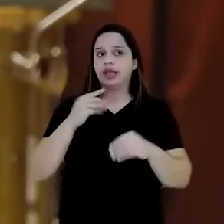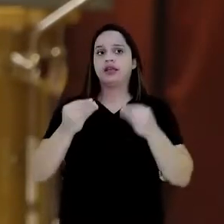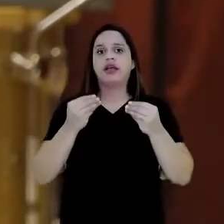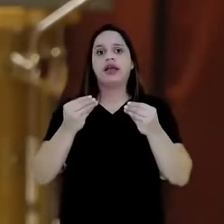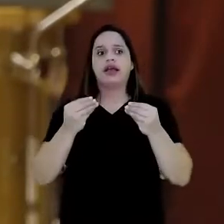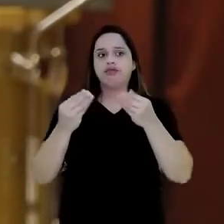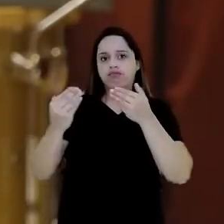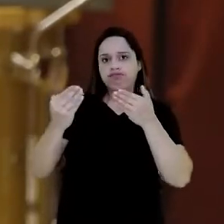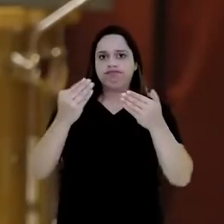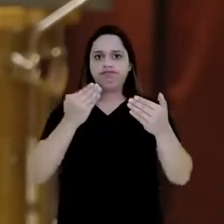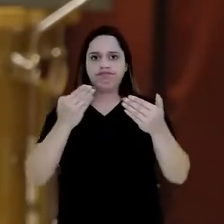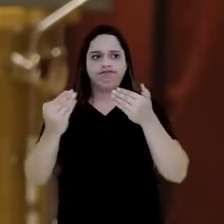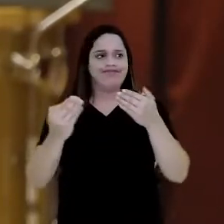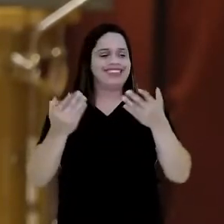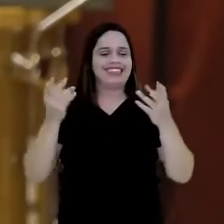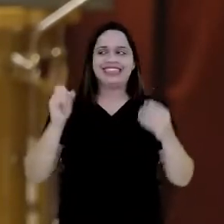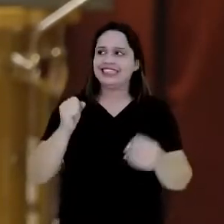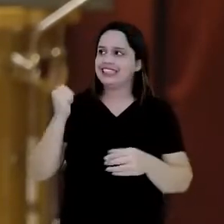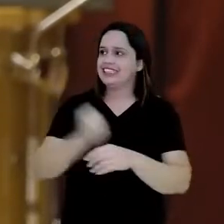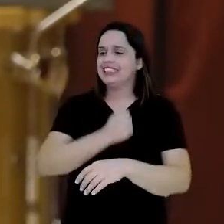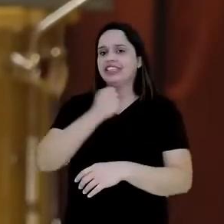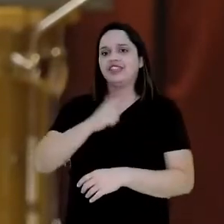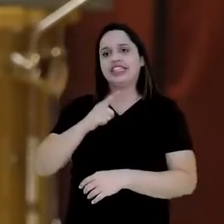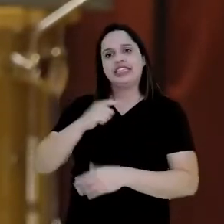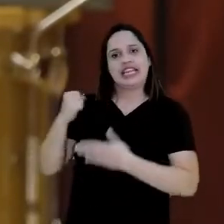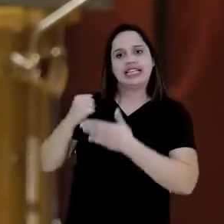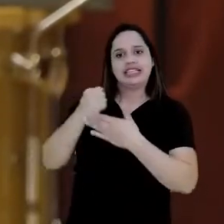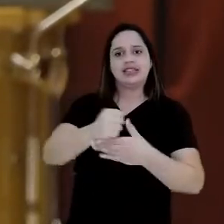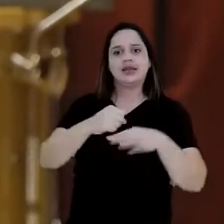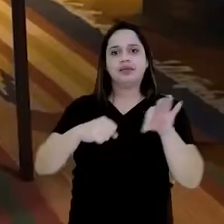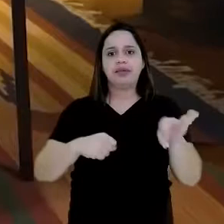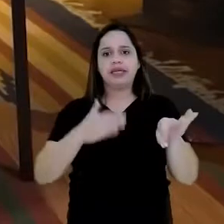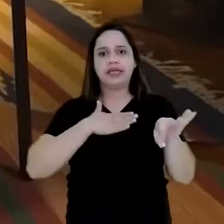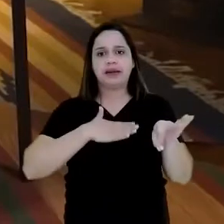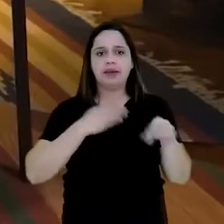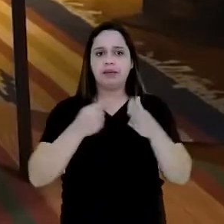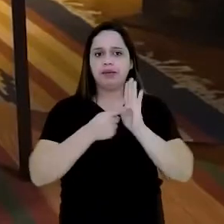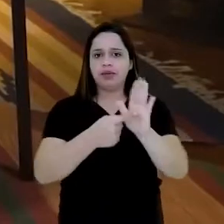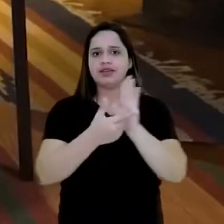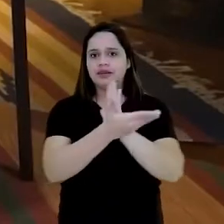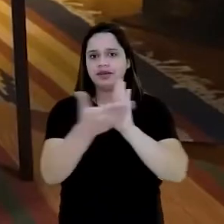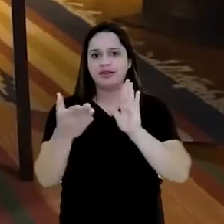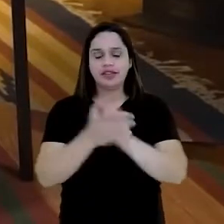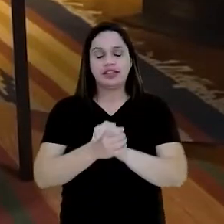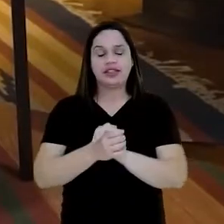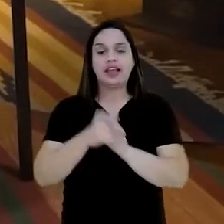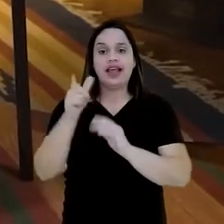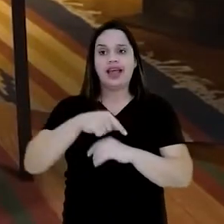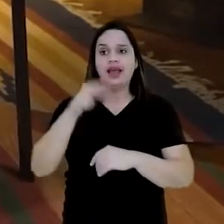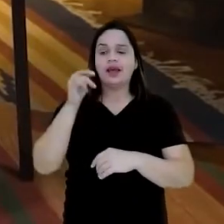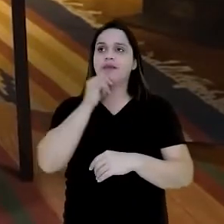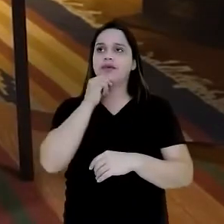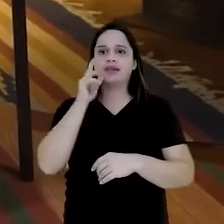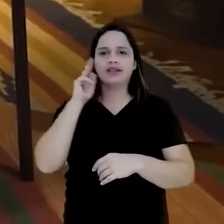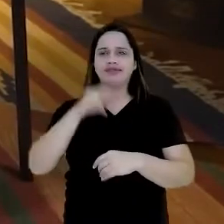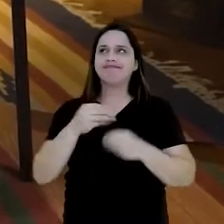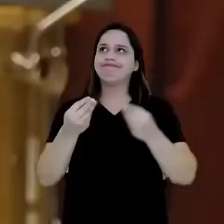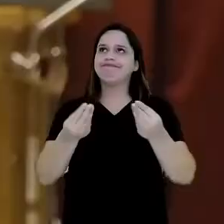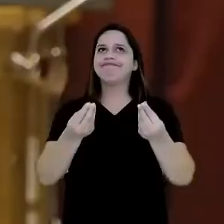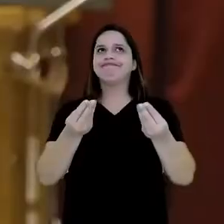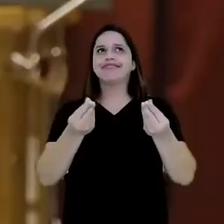existe um parâmetro que a gente tira p*** direta trazendo a minha periquita aqui para mostrar você esfriar mas é assim ó